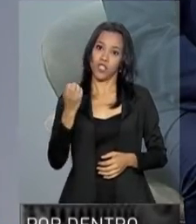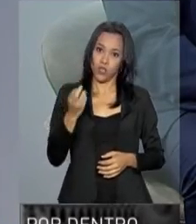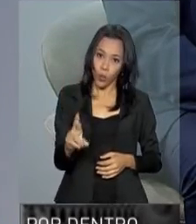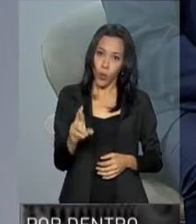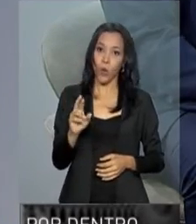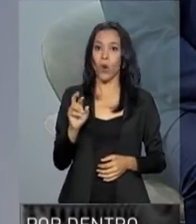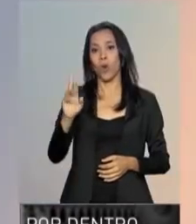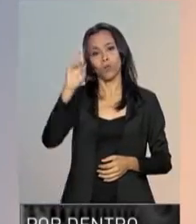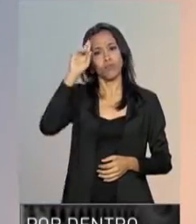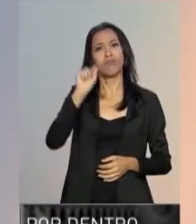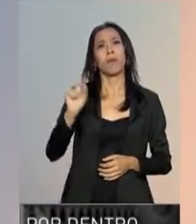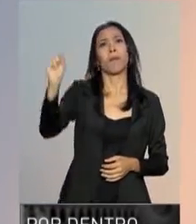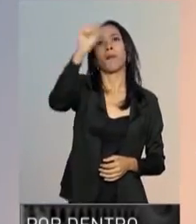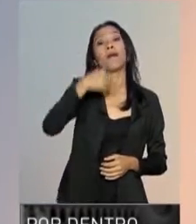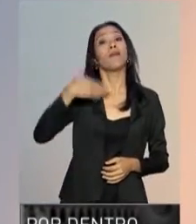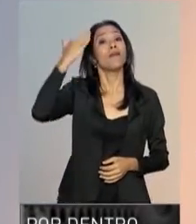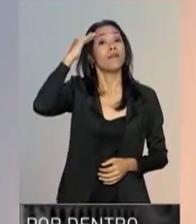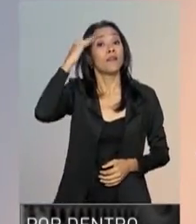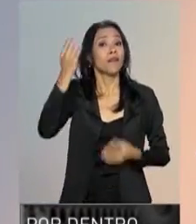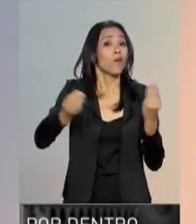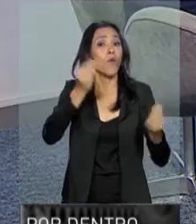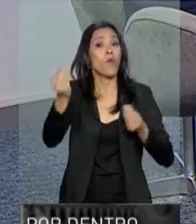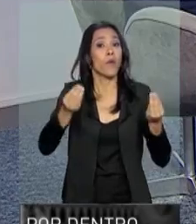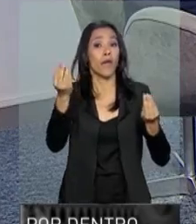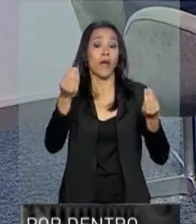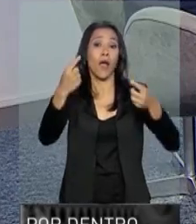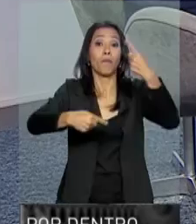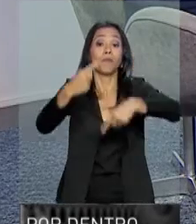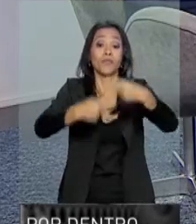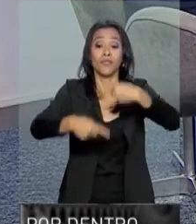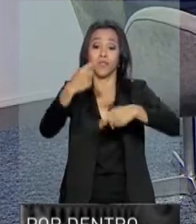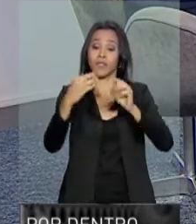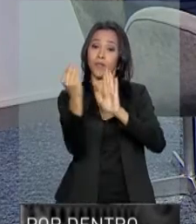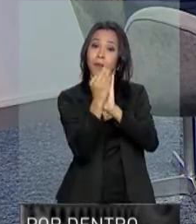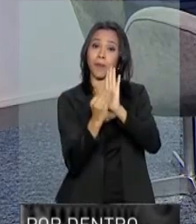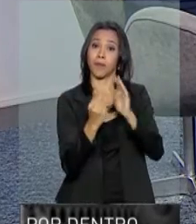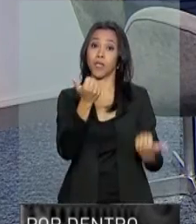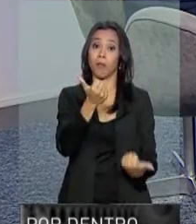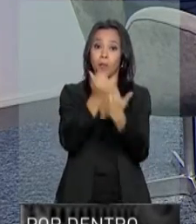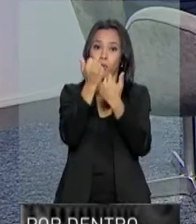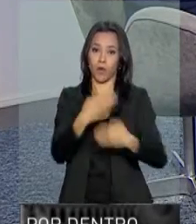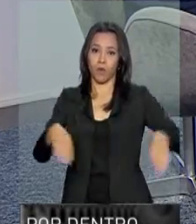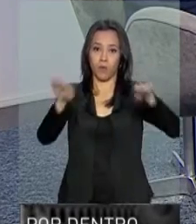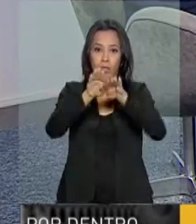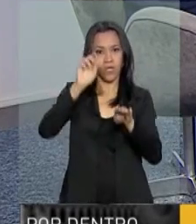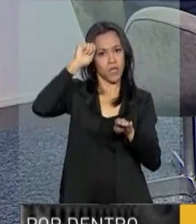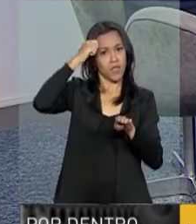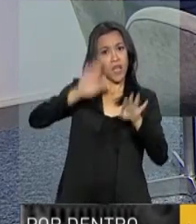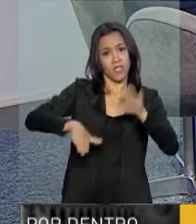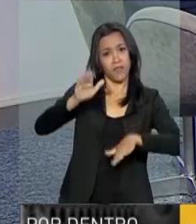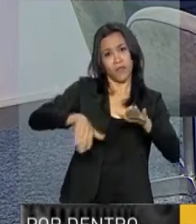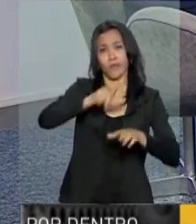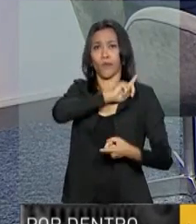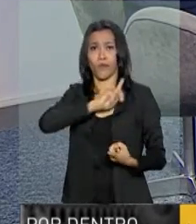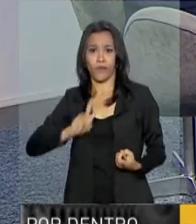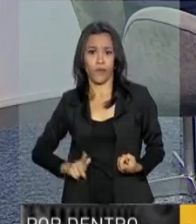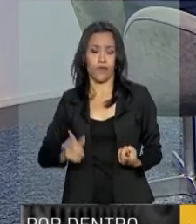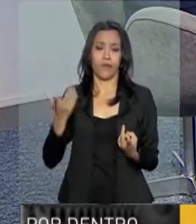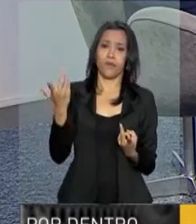de promoção da Igualdade racial às vezes pelo desconhecimento muito gestores prefeitos e governadores